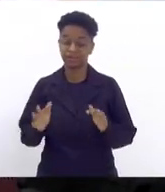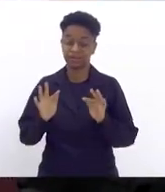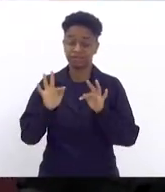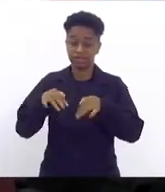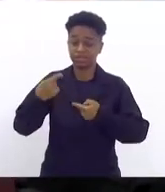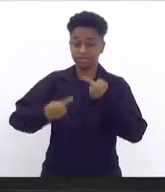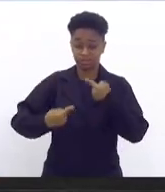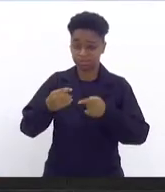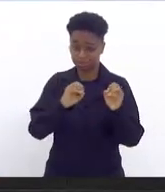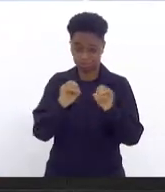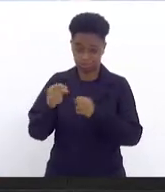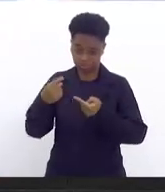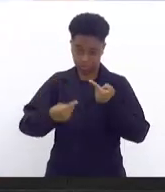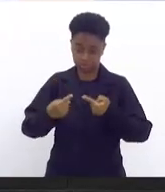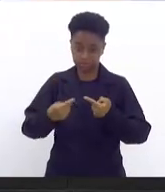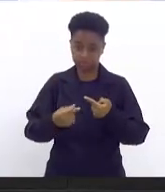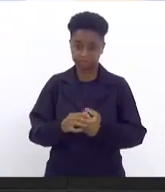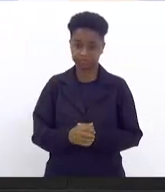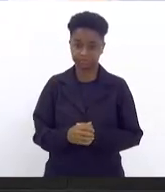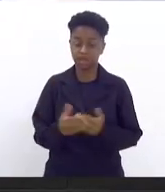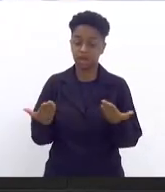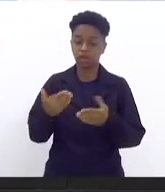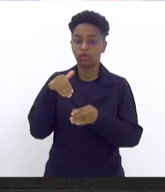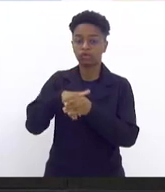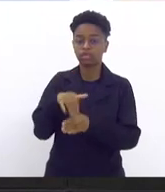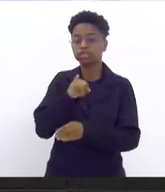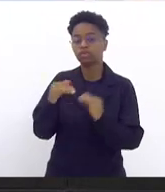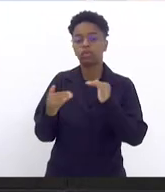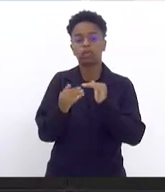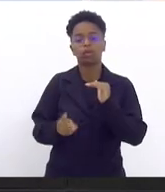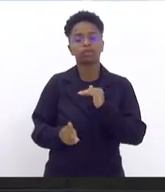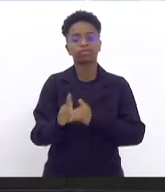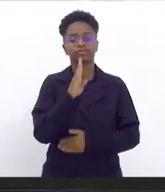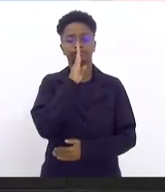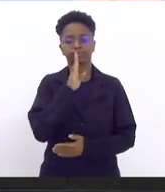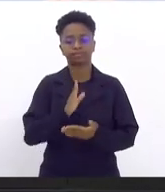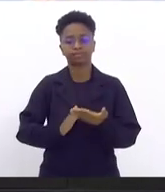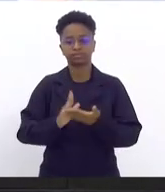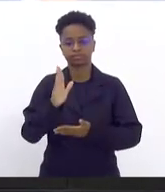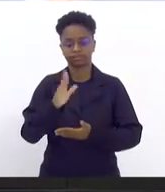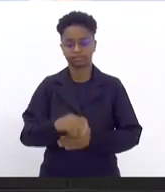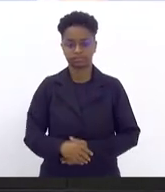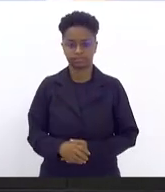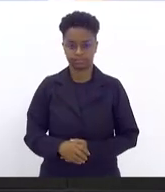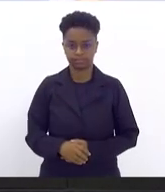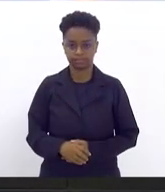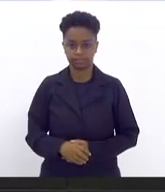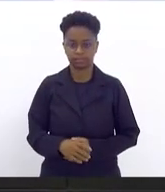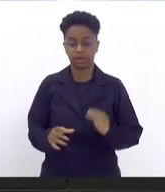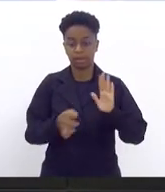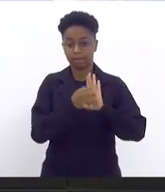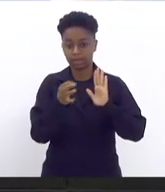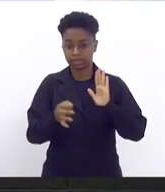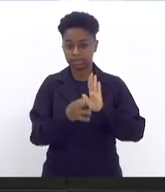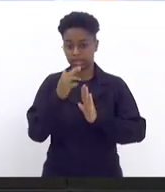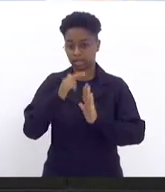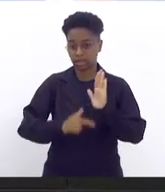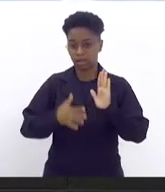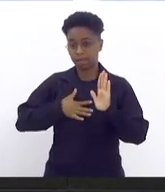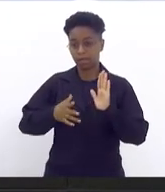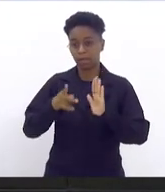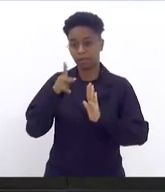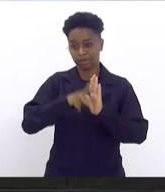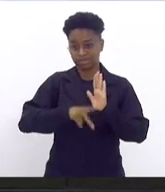Não havendo quem queira discutir, encerrada a discussão. Em votação, os senhores que aprovam, permaneçam como estão. Aprovado o parecer do relator. Meu projeto